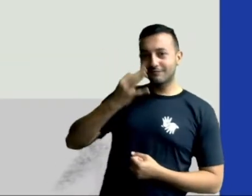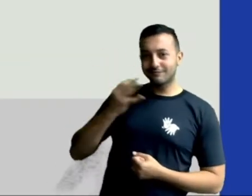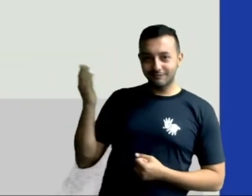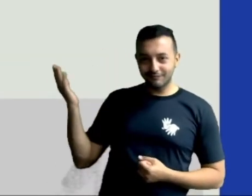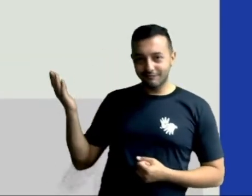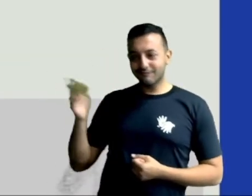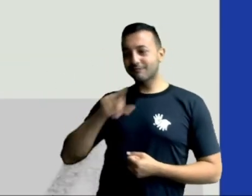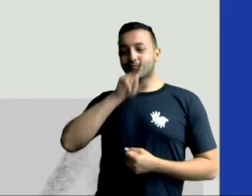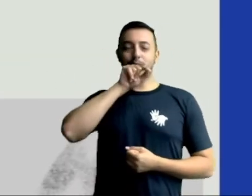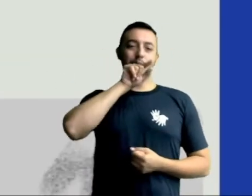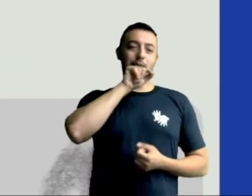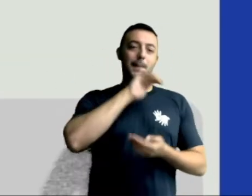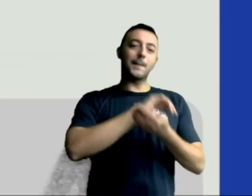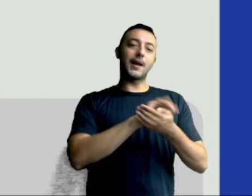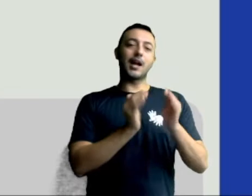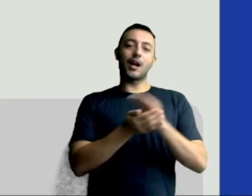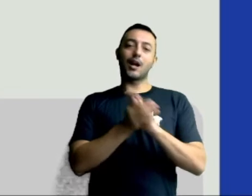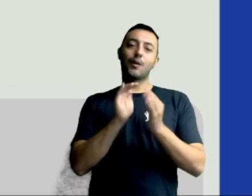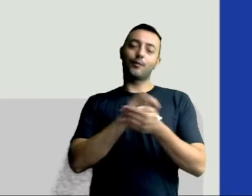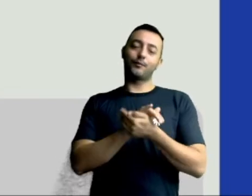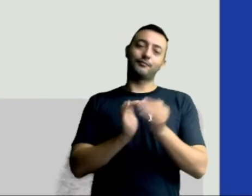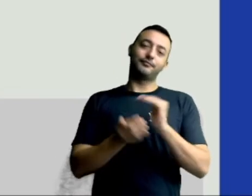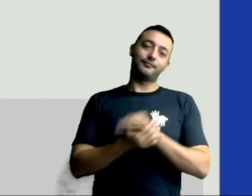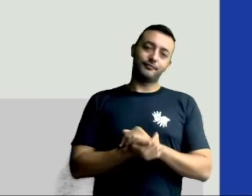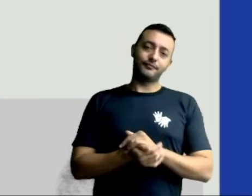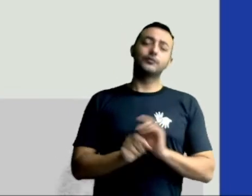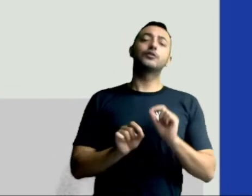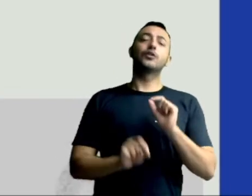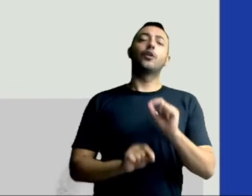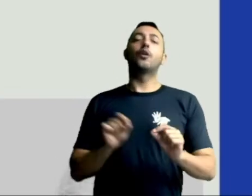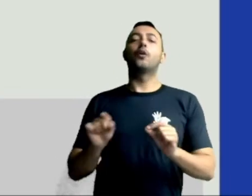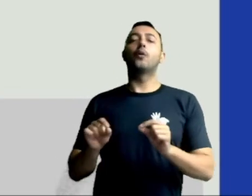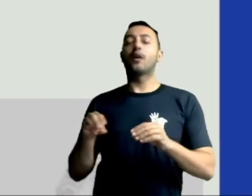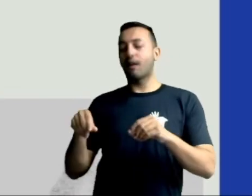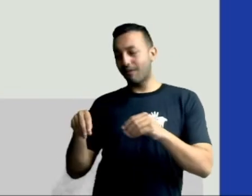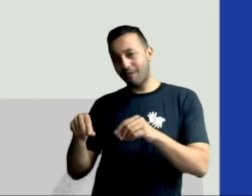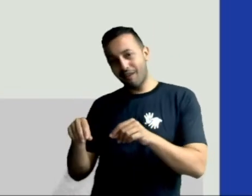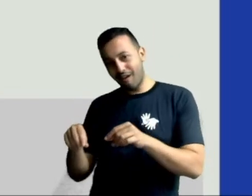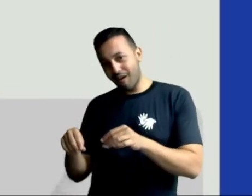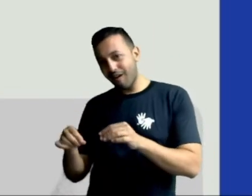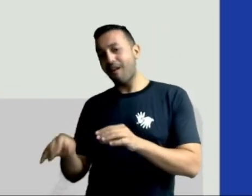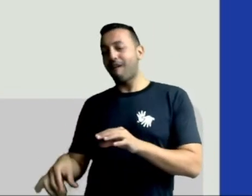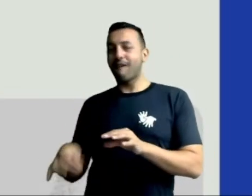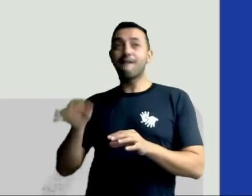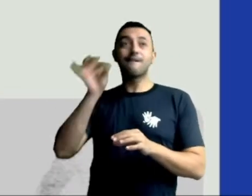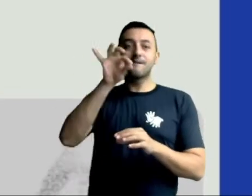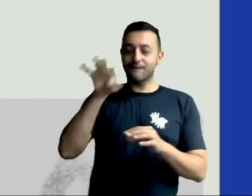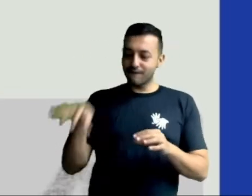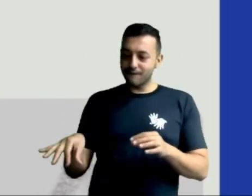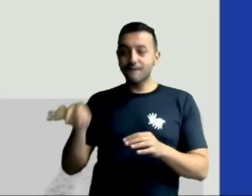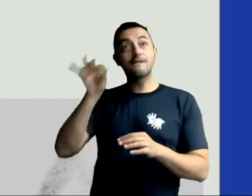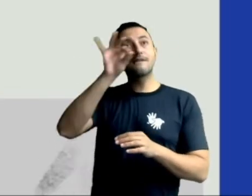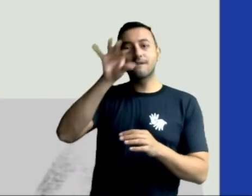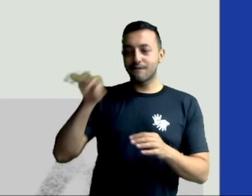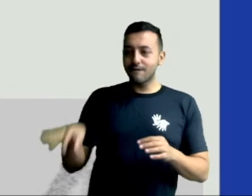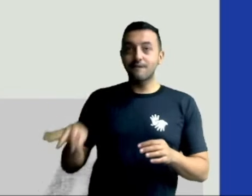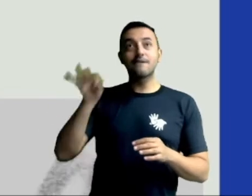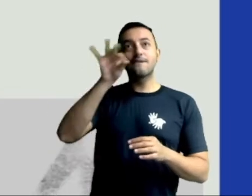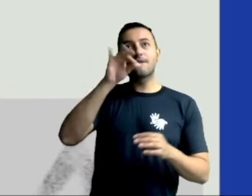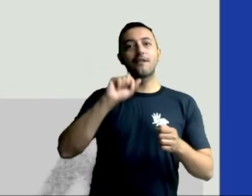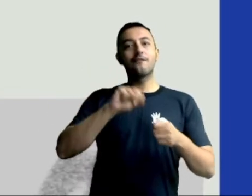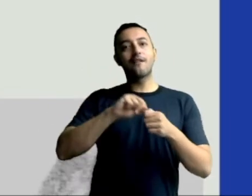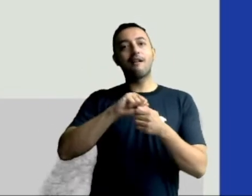ó, o João de Barro, né? Ele usa o quê? Ele usa a terra úmida para fazer o seu ninho. A fêmea